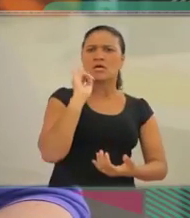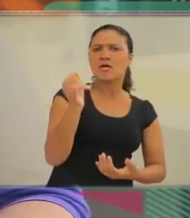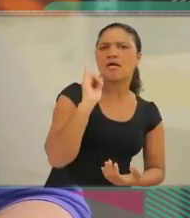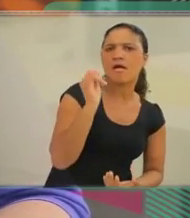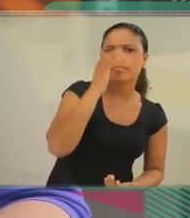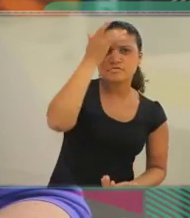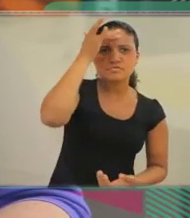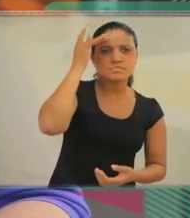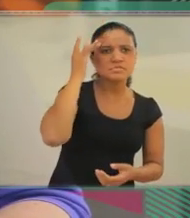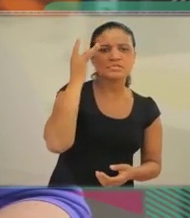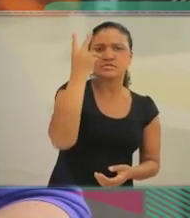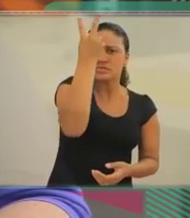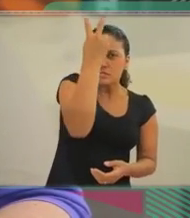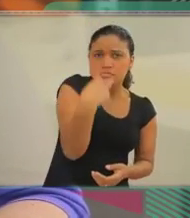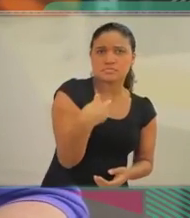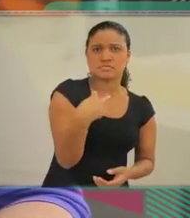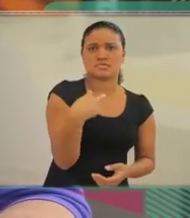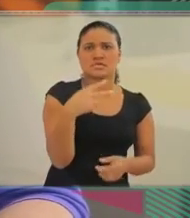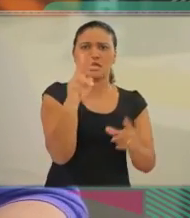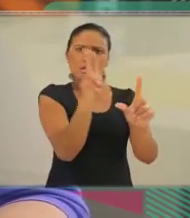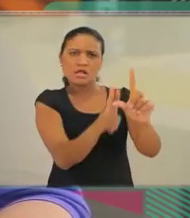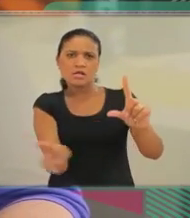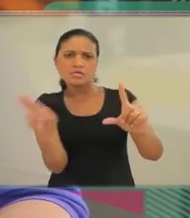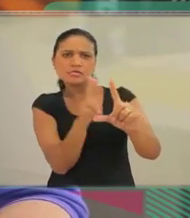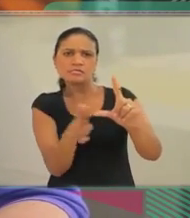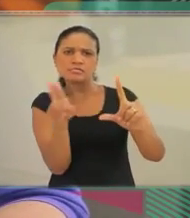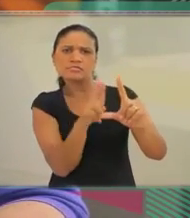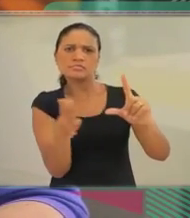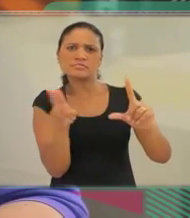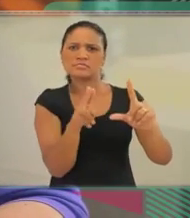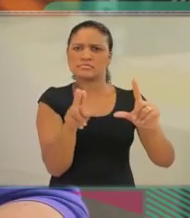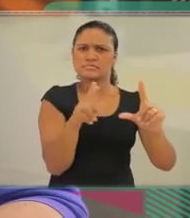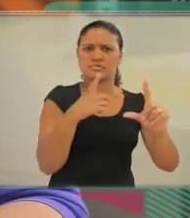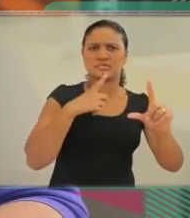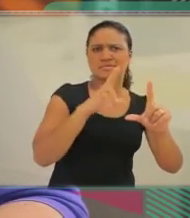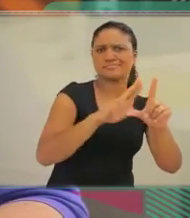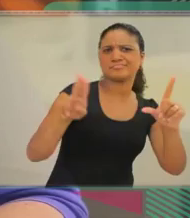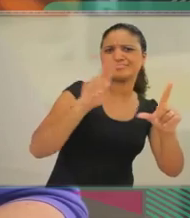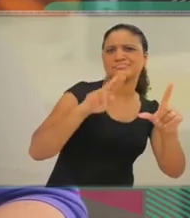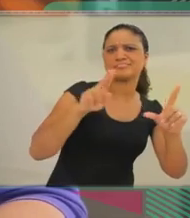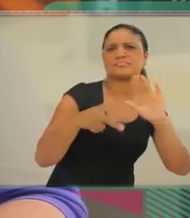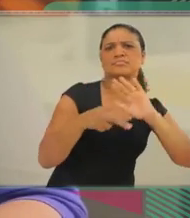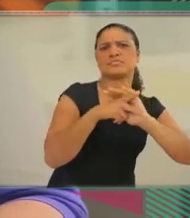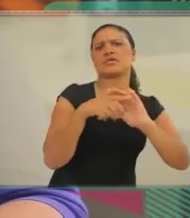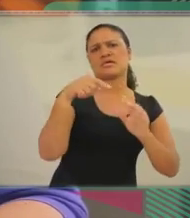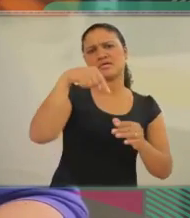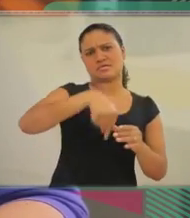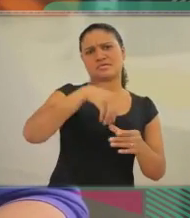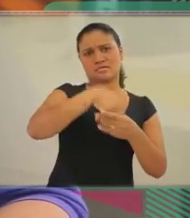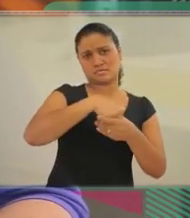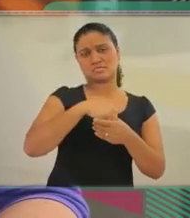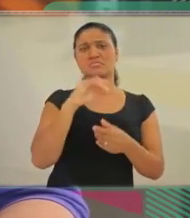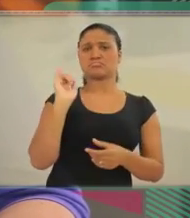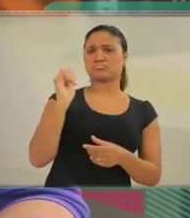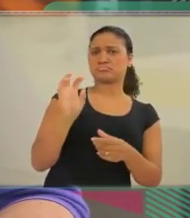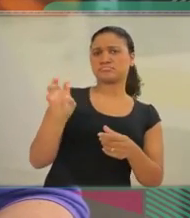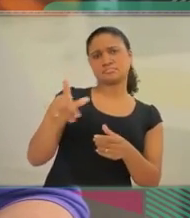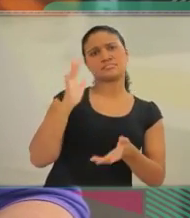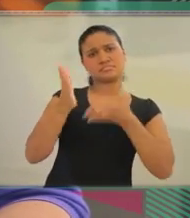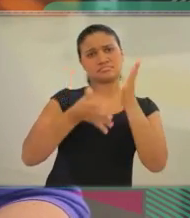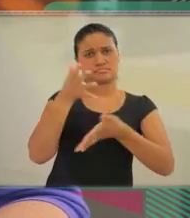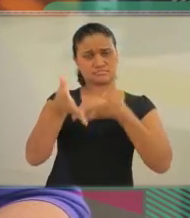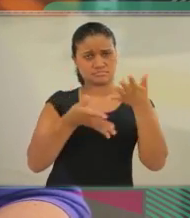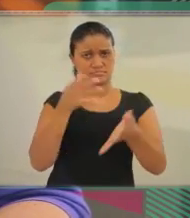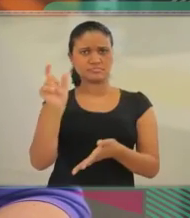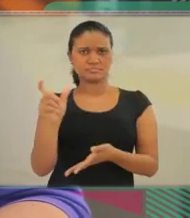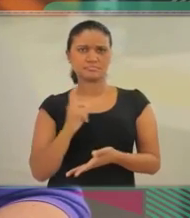conta com audiodescrição, que é a narrativa das cenas para as pessoas com deficiência visual, conta com a legenda nas várias línguas